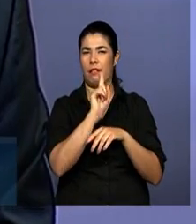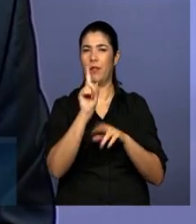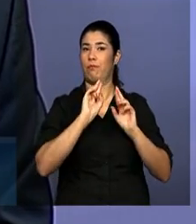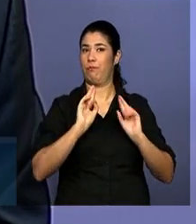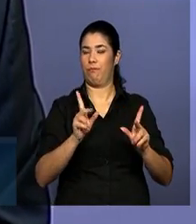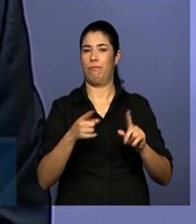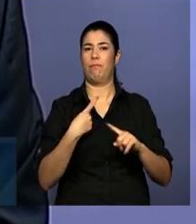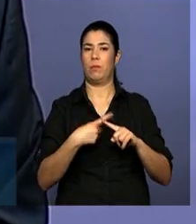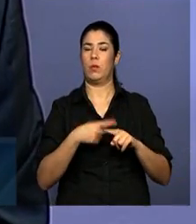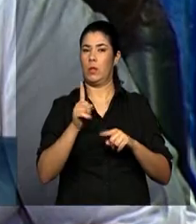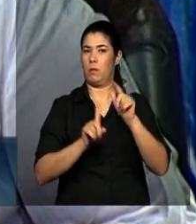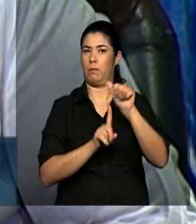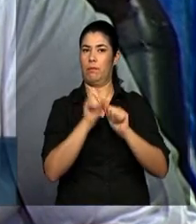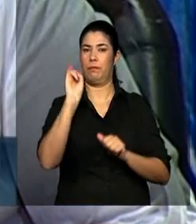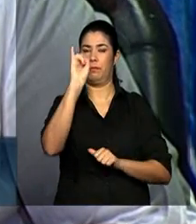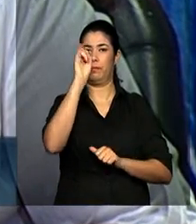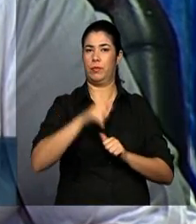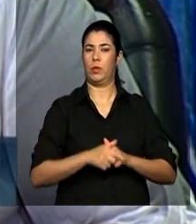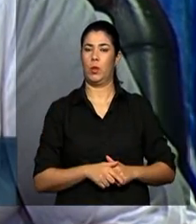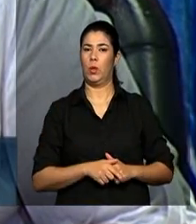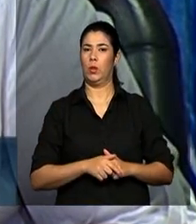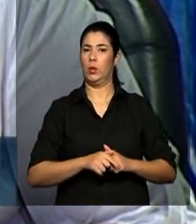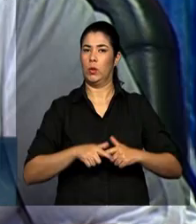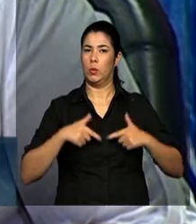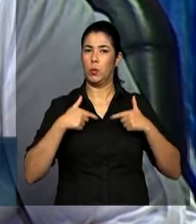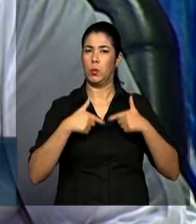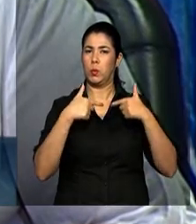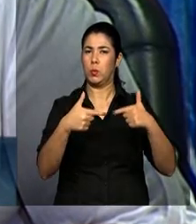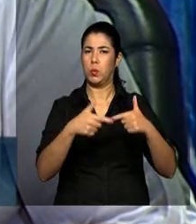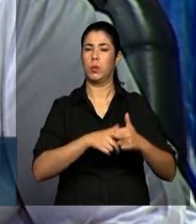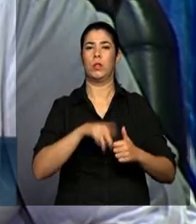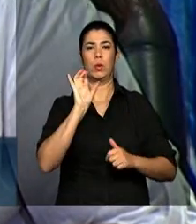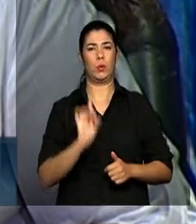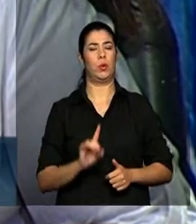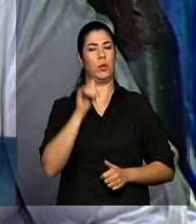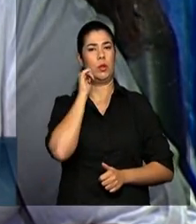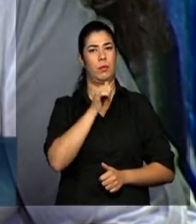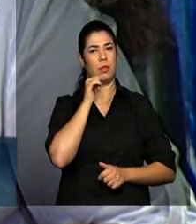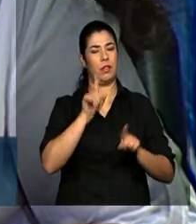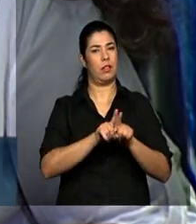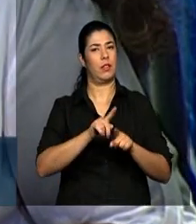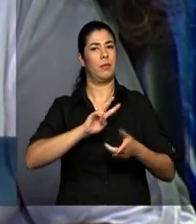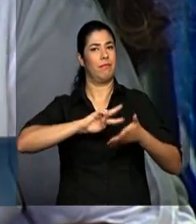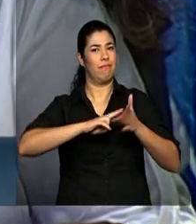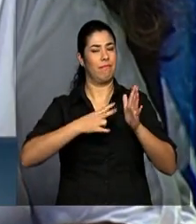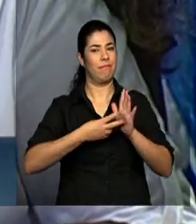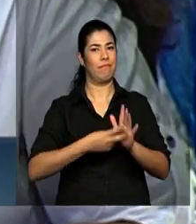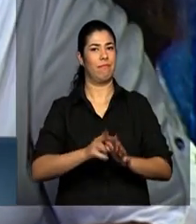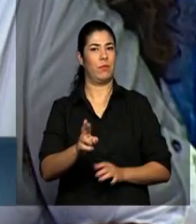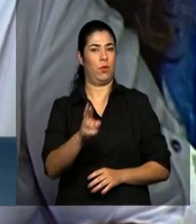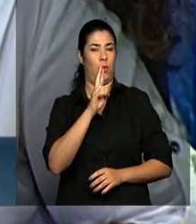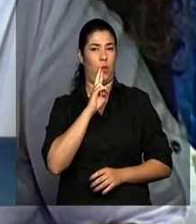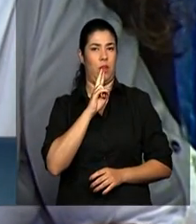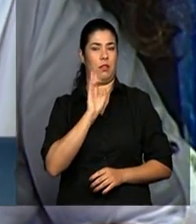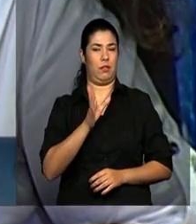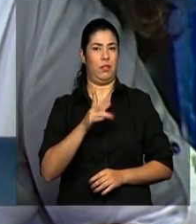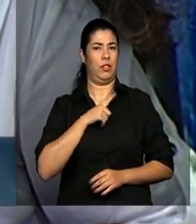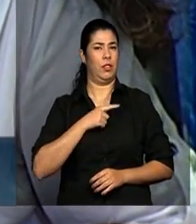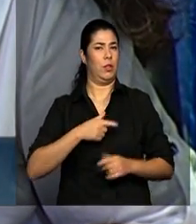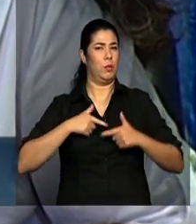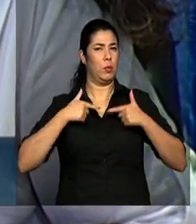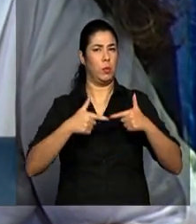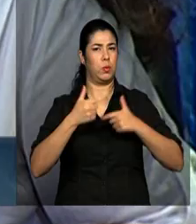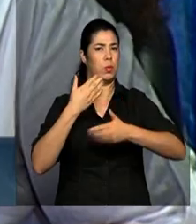de luta das mulheres. E essa portaria significa para nós o resultado de conquista de muitas lutas